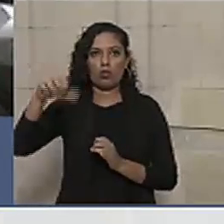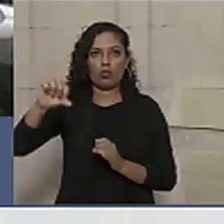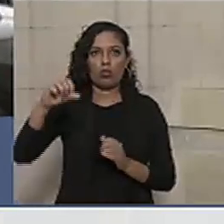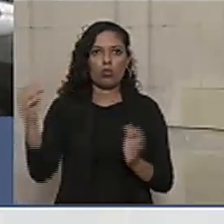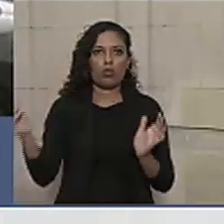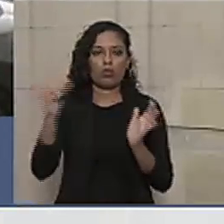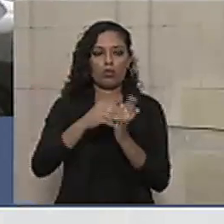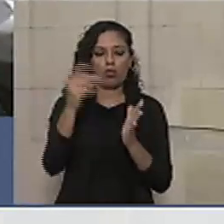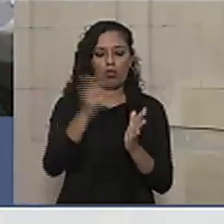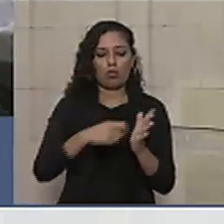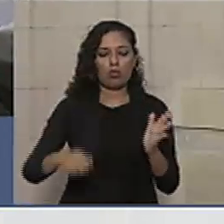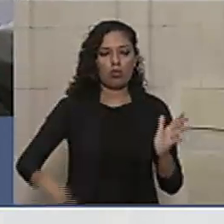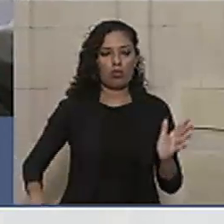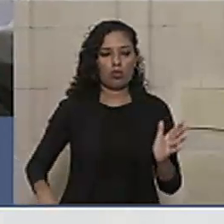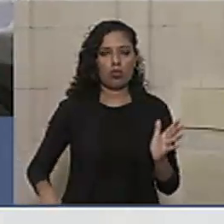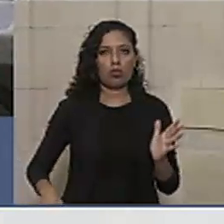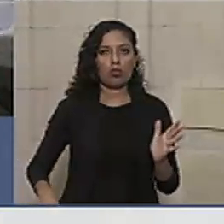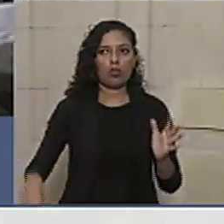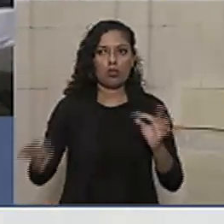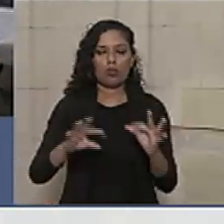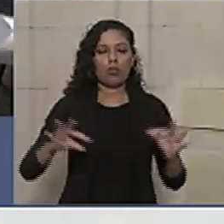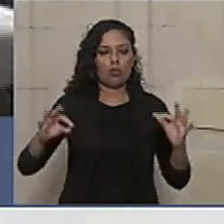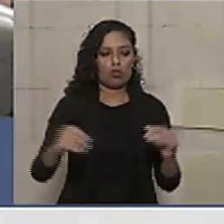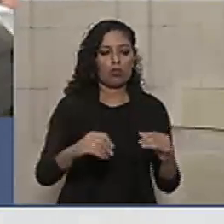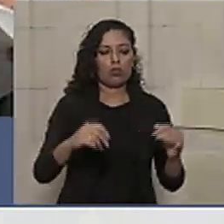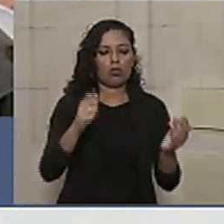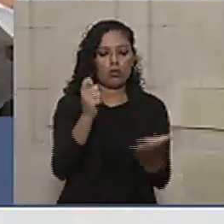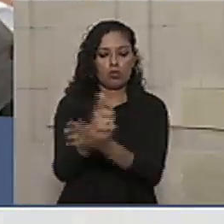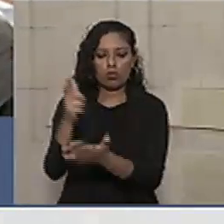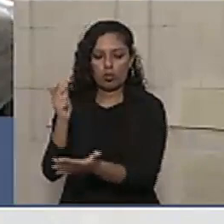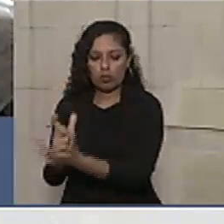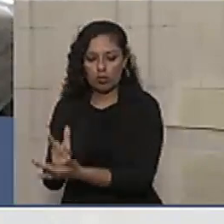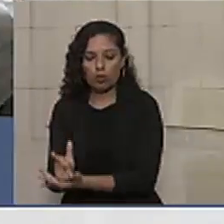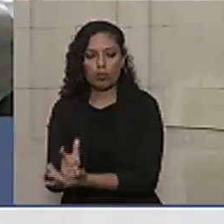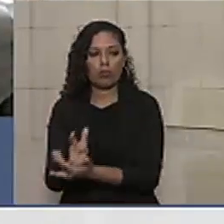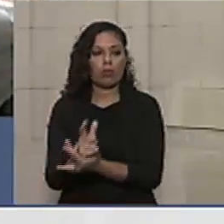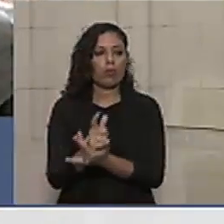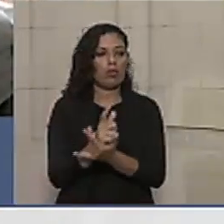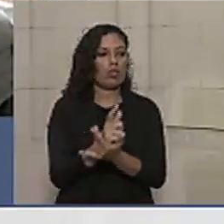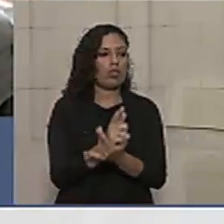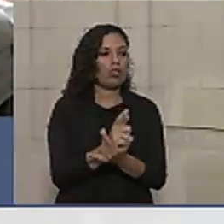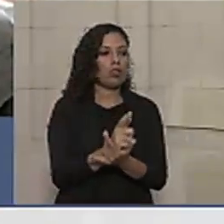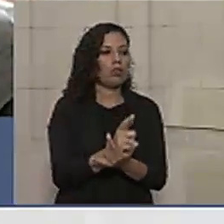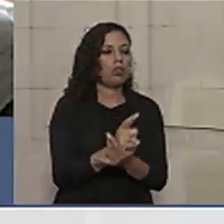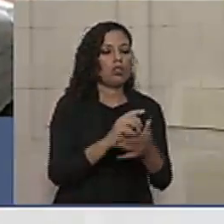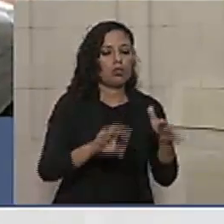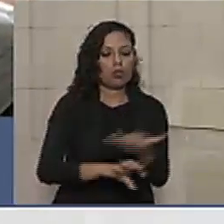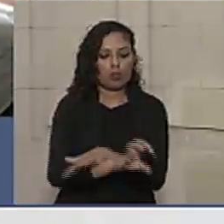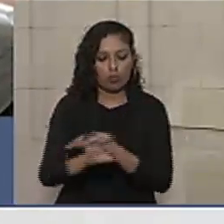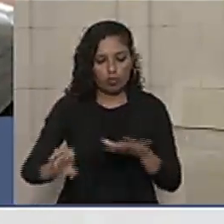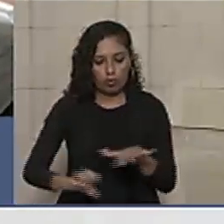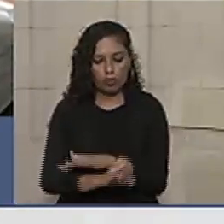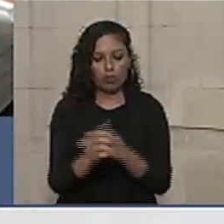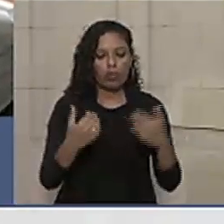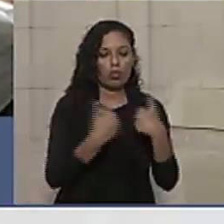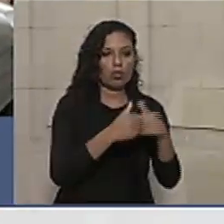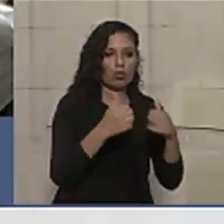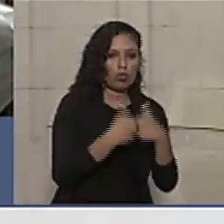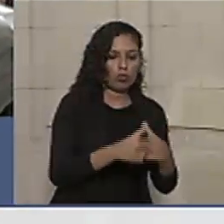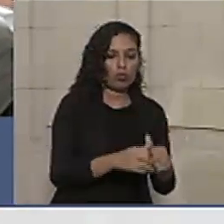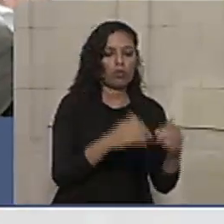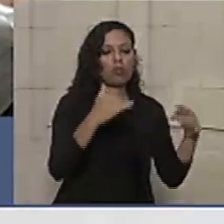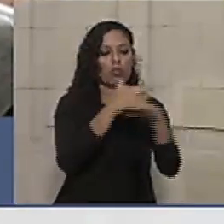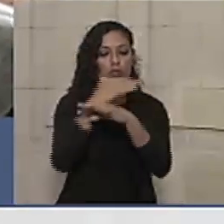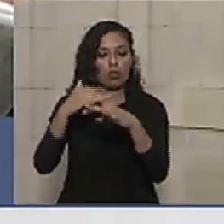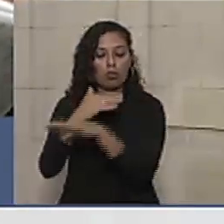seguinte redação. Os recursos oriundos de pagamentos de outorga previstos em contratos de concessão para a prestação de serviços de transporte coletivo intermunicipal